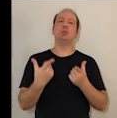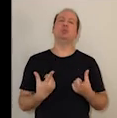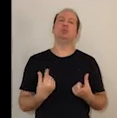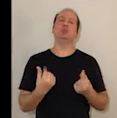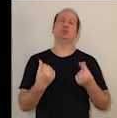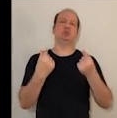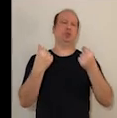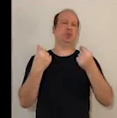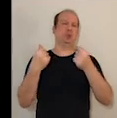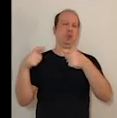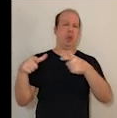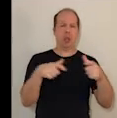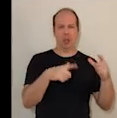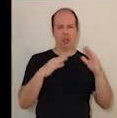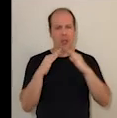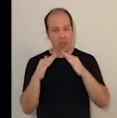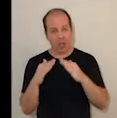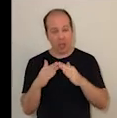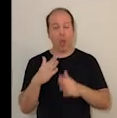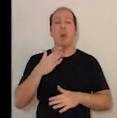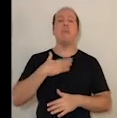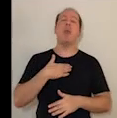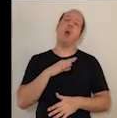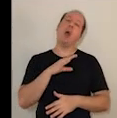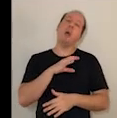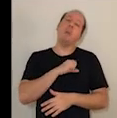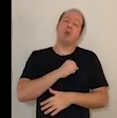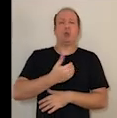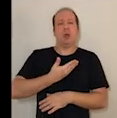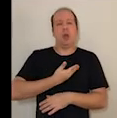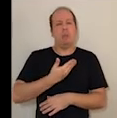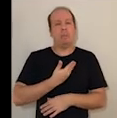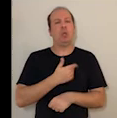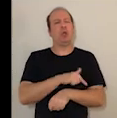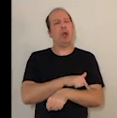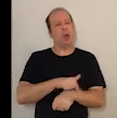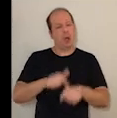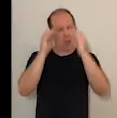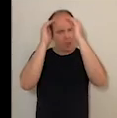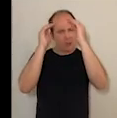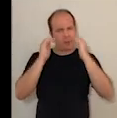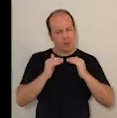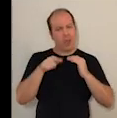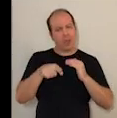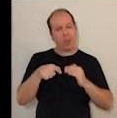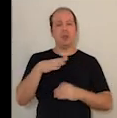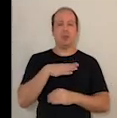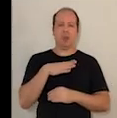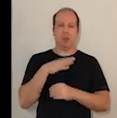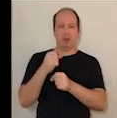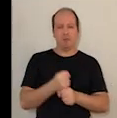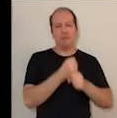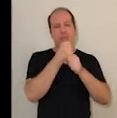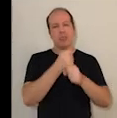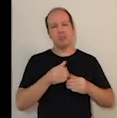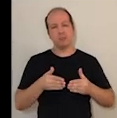haveres, dinheiro e bens de raiz, o meu querido amigo e honrado cidadão